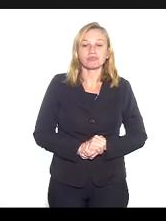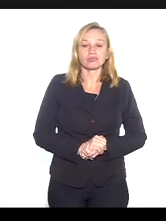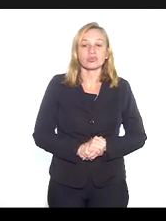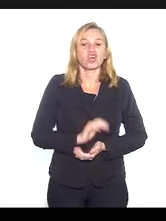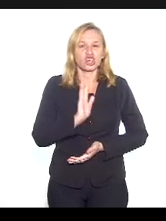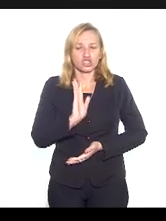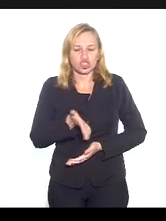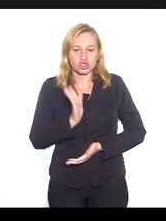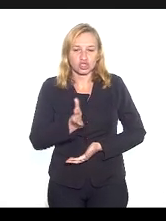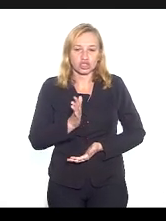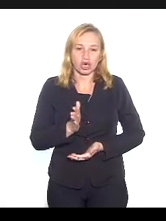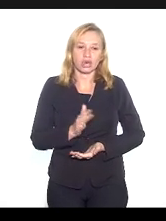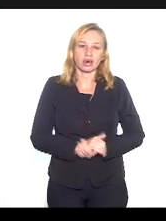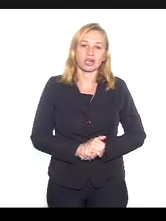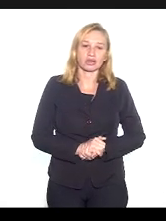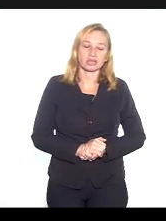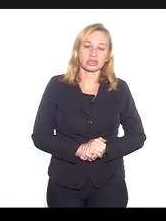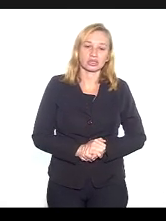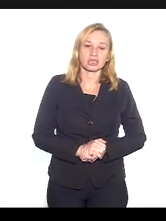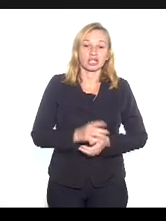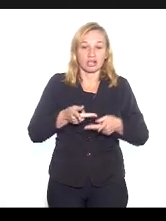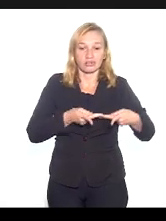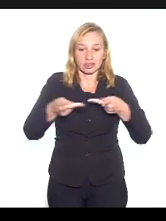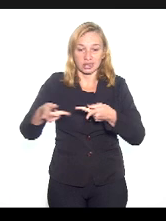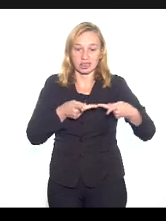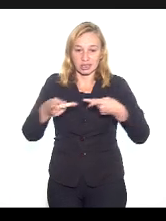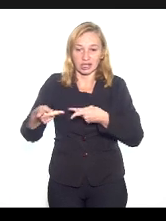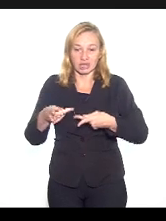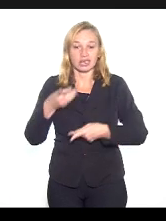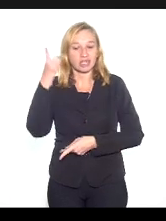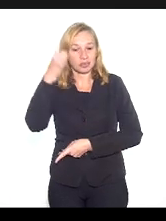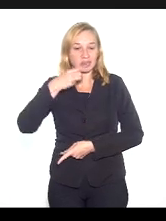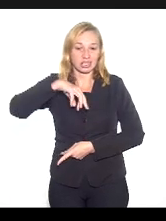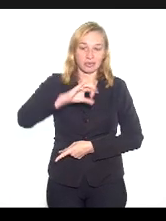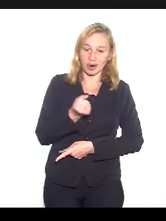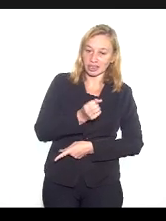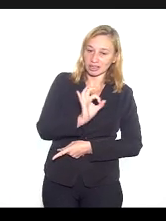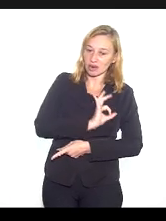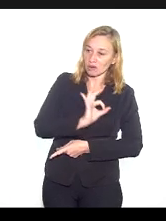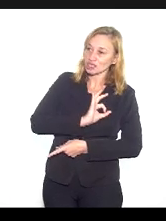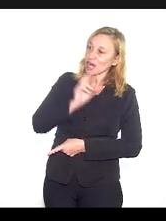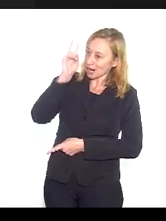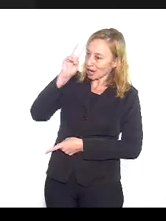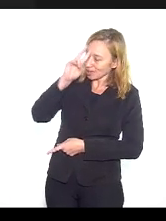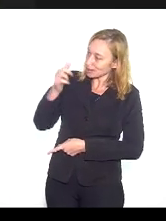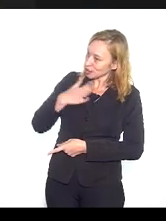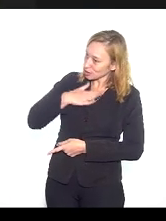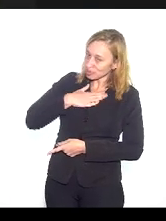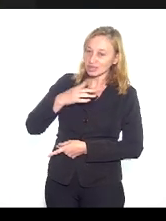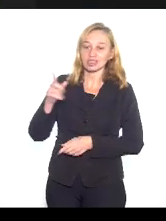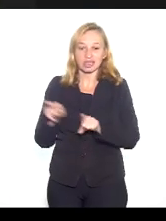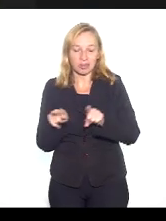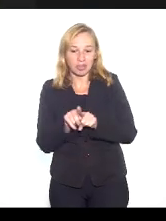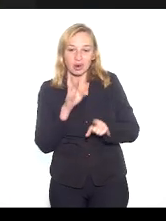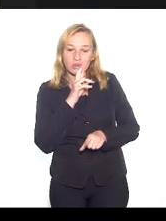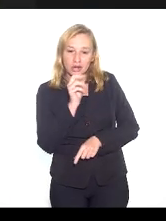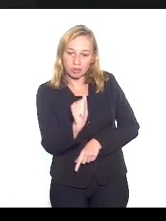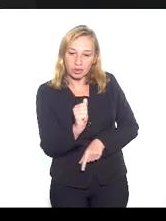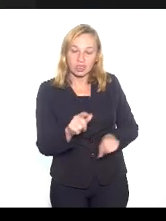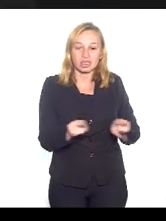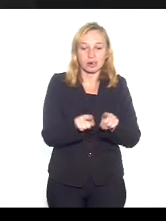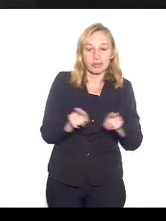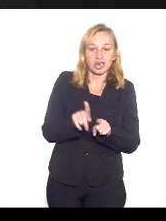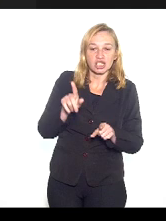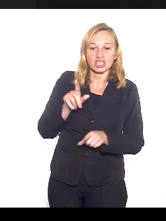Já passei muito pelo gabinete da deputada Marta Rocha, deve estar se lembrando de mim de alguma forma, deputado Rodrigo, deputado Giovanni, que